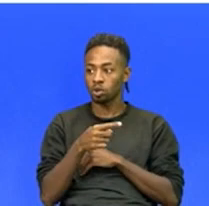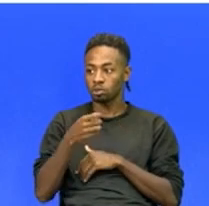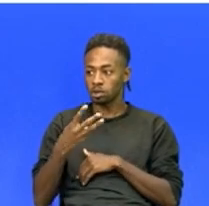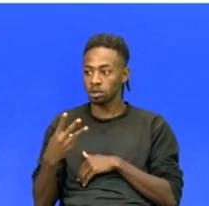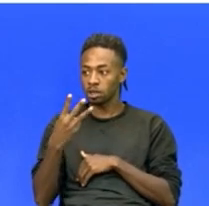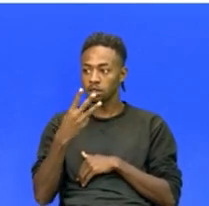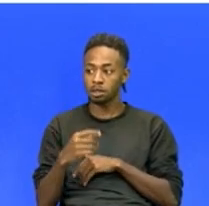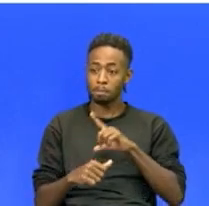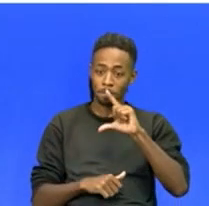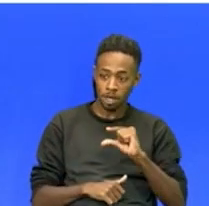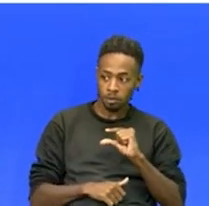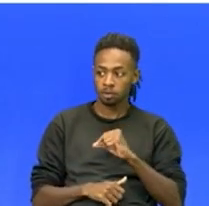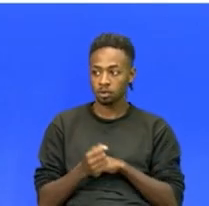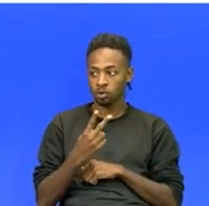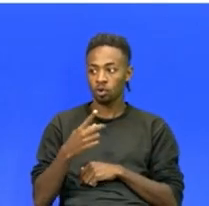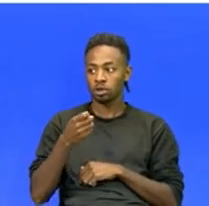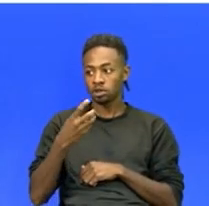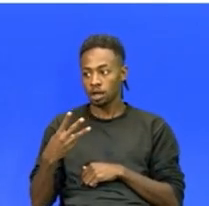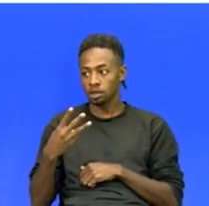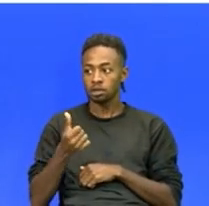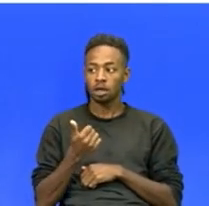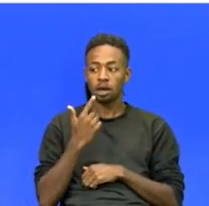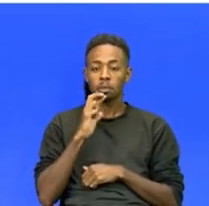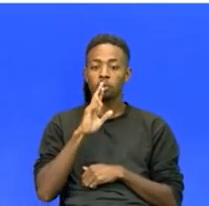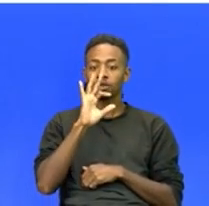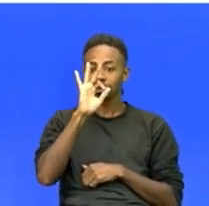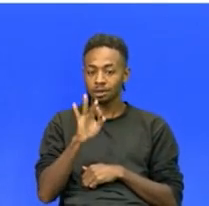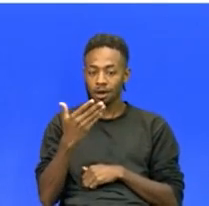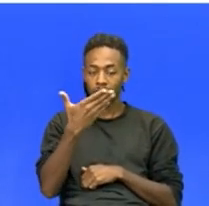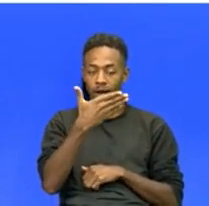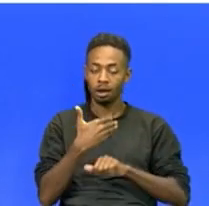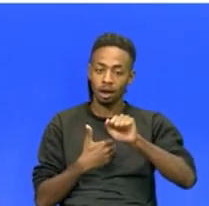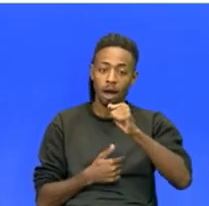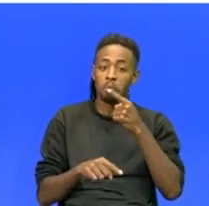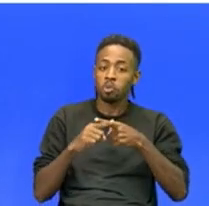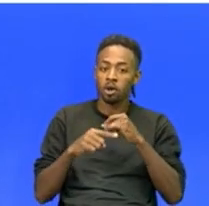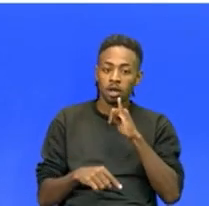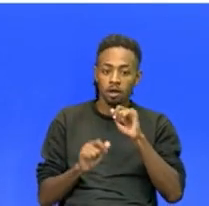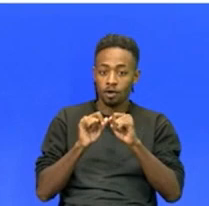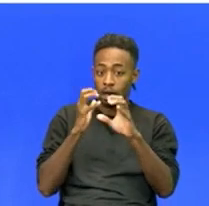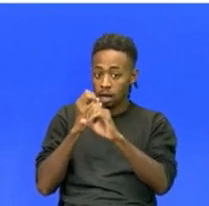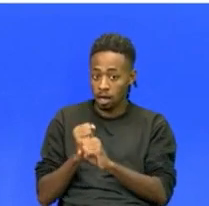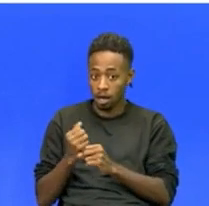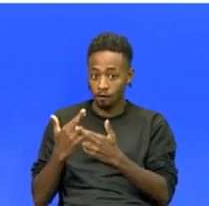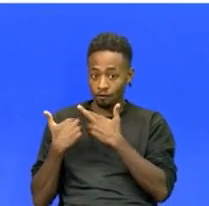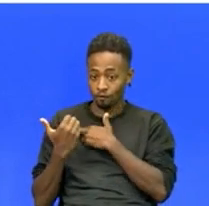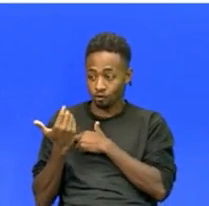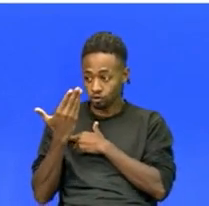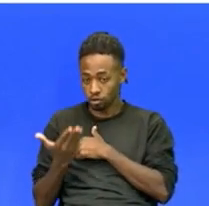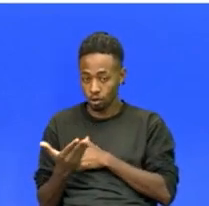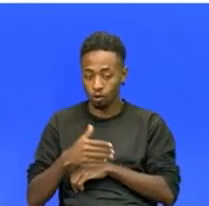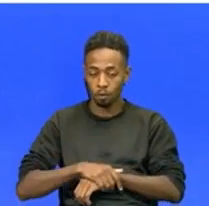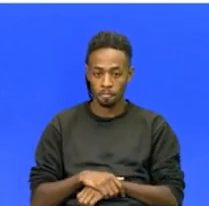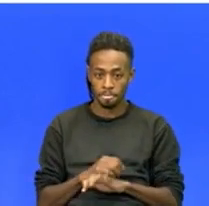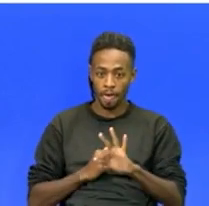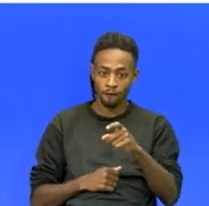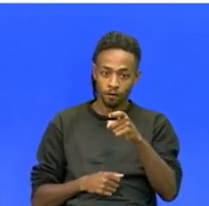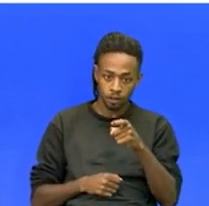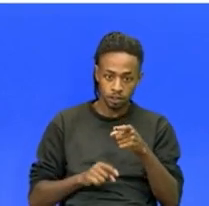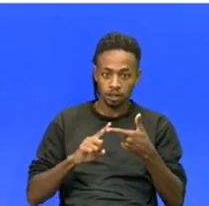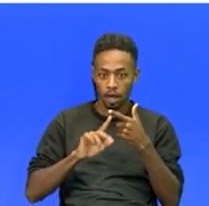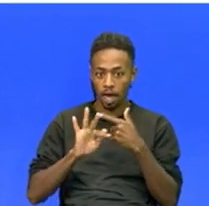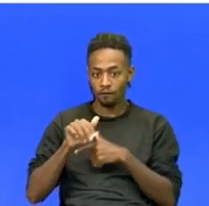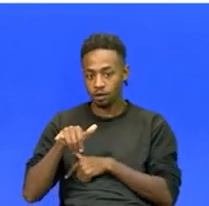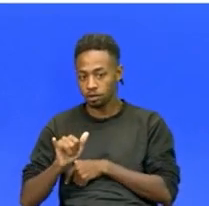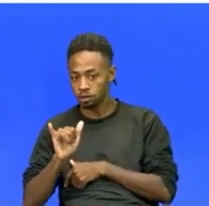2 e 3. A resposta é o item A. Porque se você derivar a sua função f de x e f